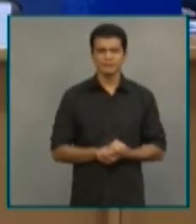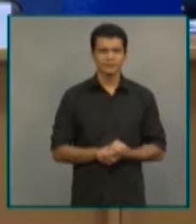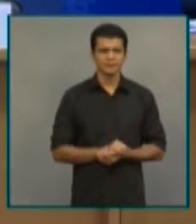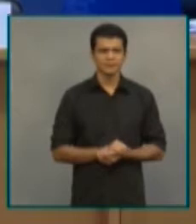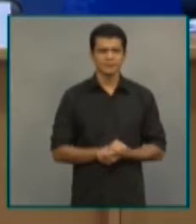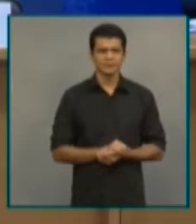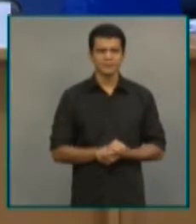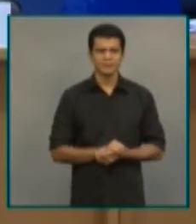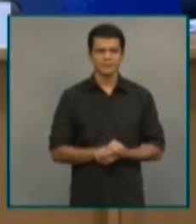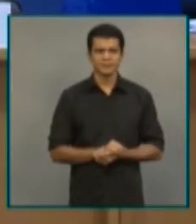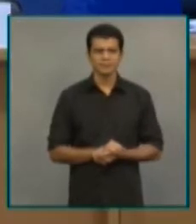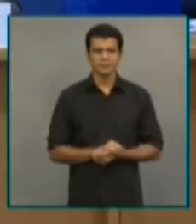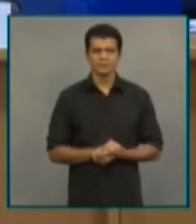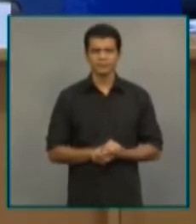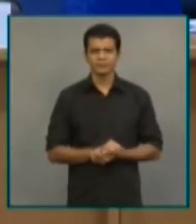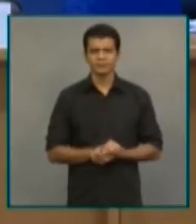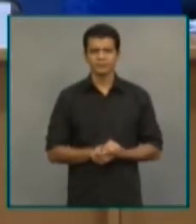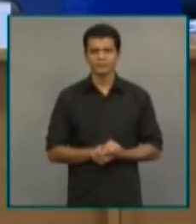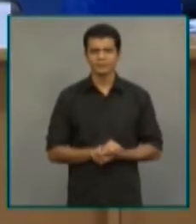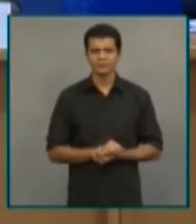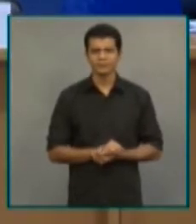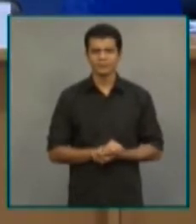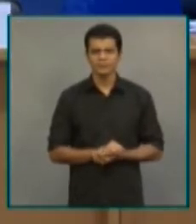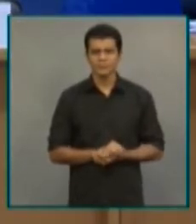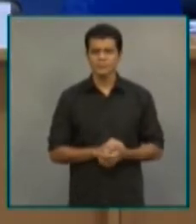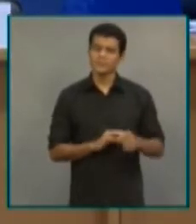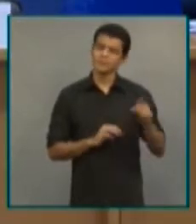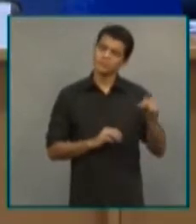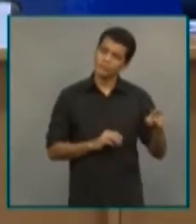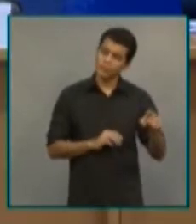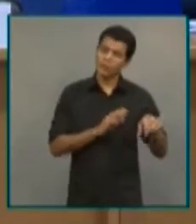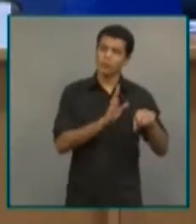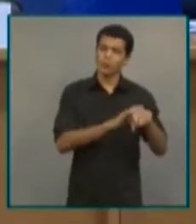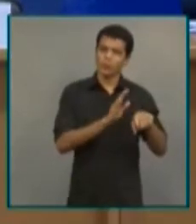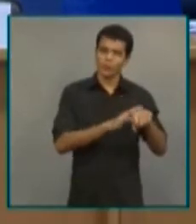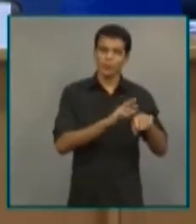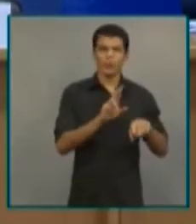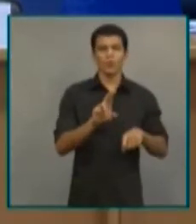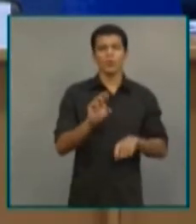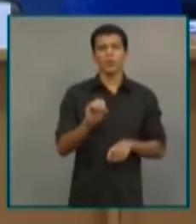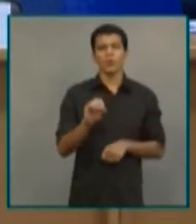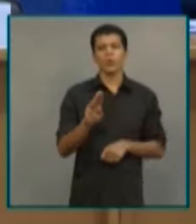Candidata Roberta Vasques pede um direito de resposta e a